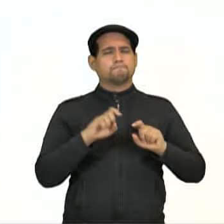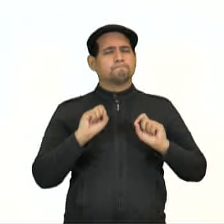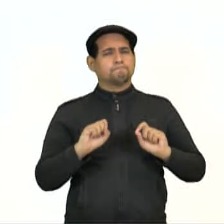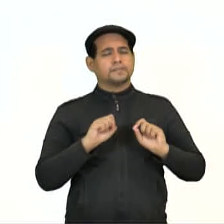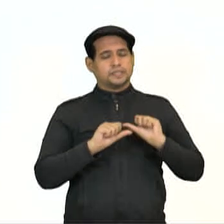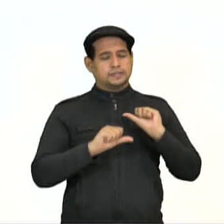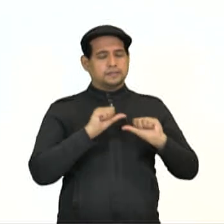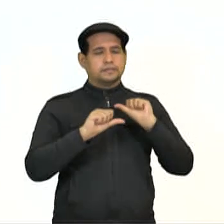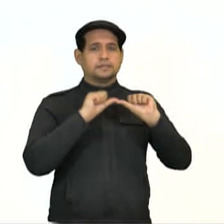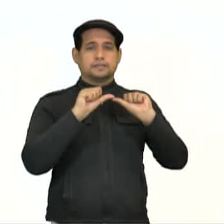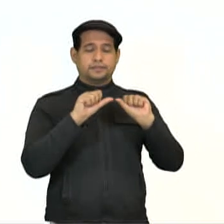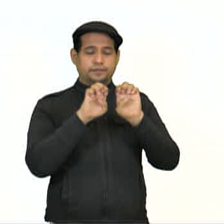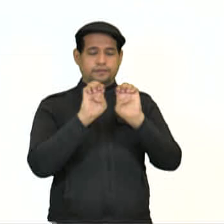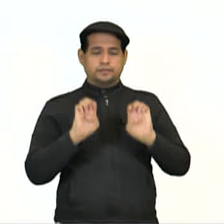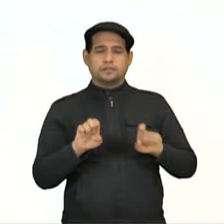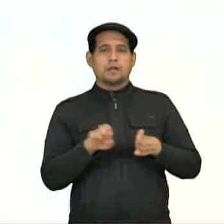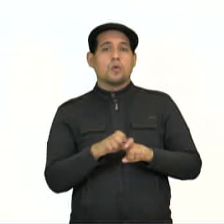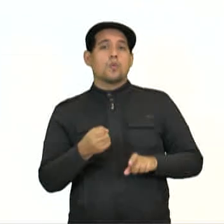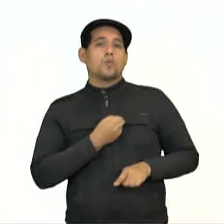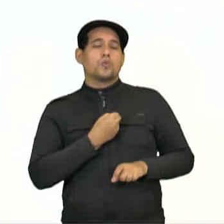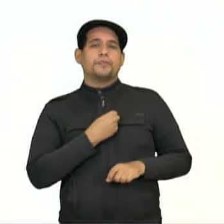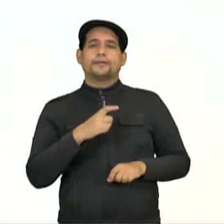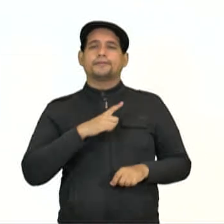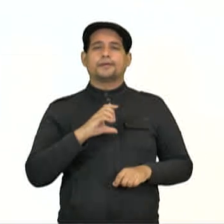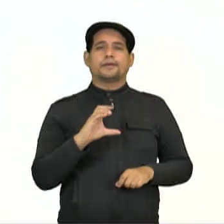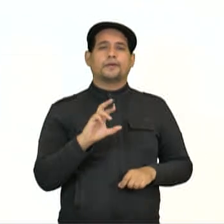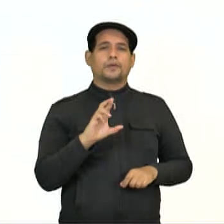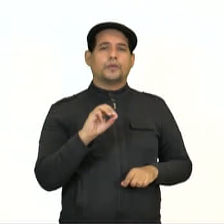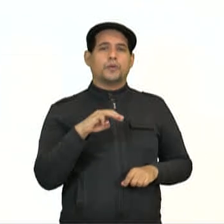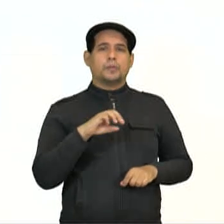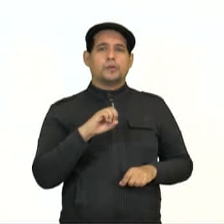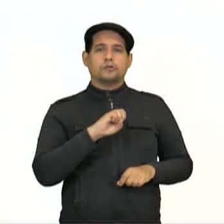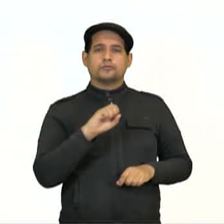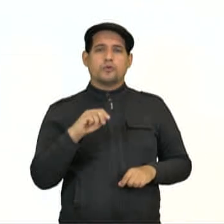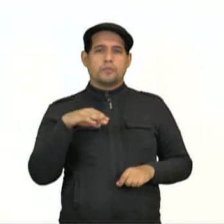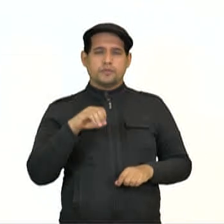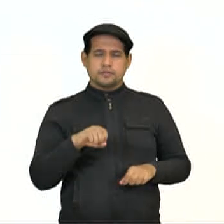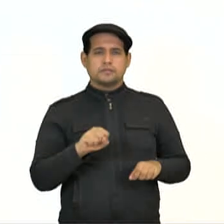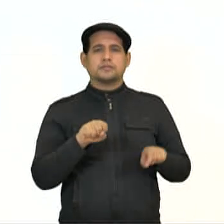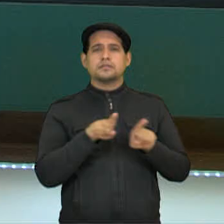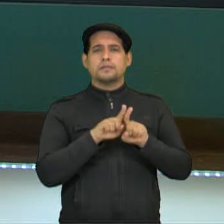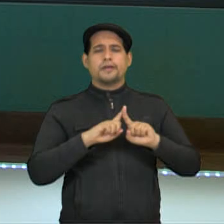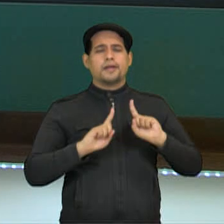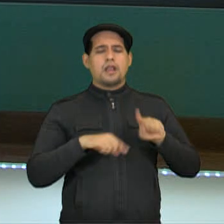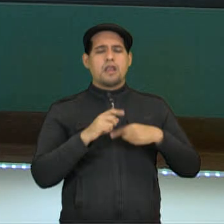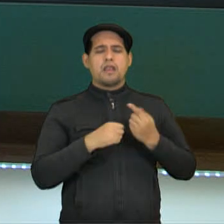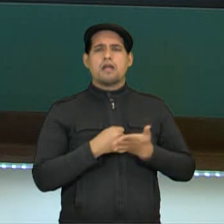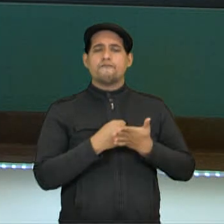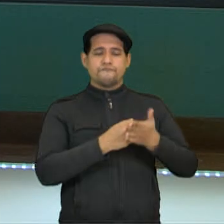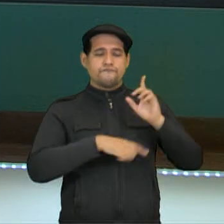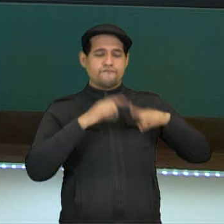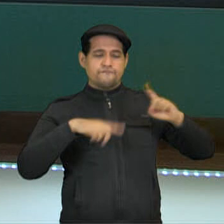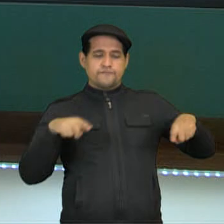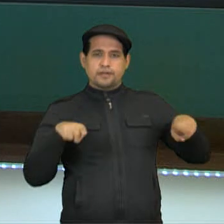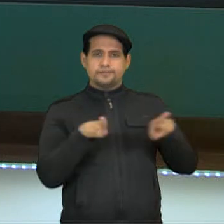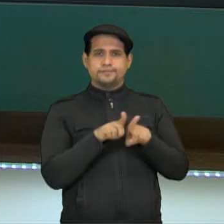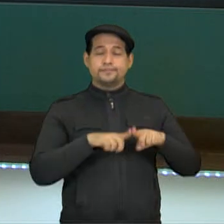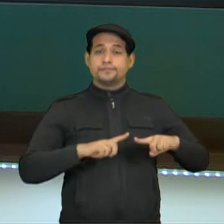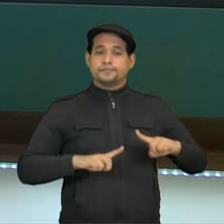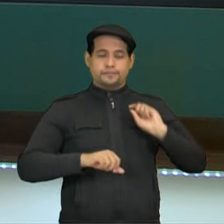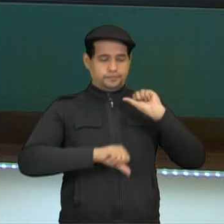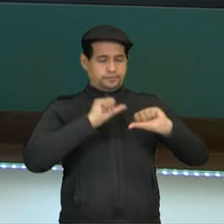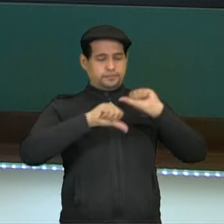podem alterar a estrutura e o número de cromossomos, reorganizando esses genes e também levando a variações.